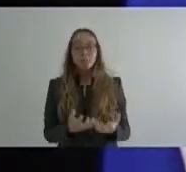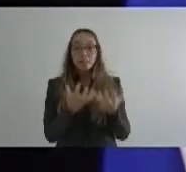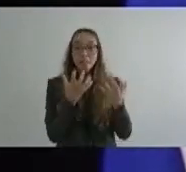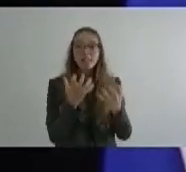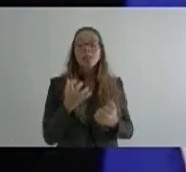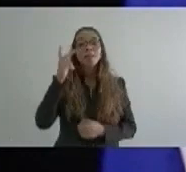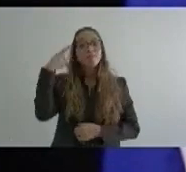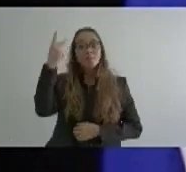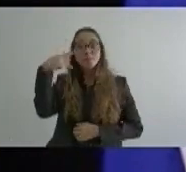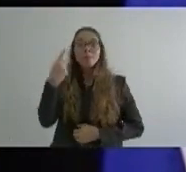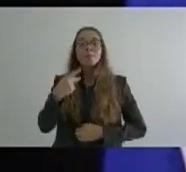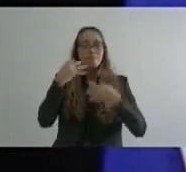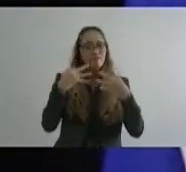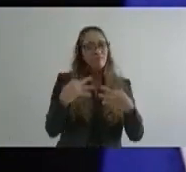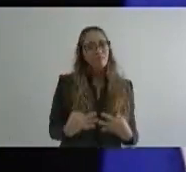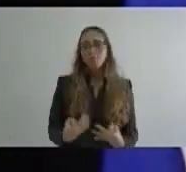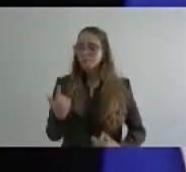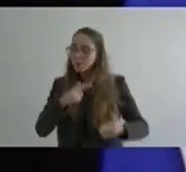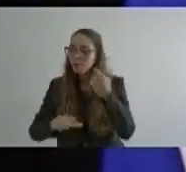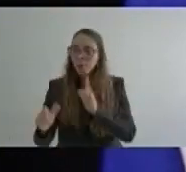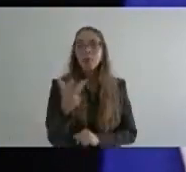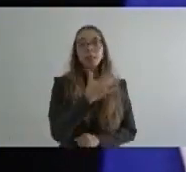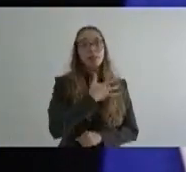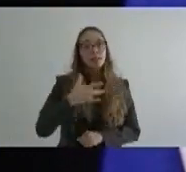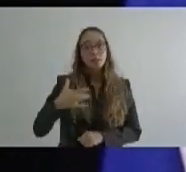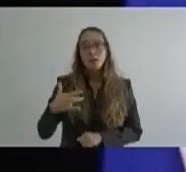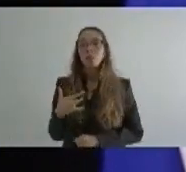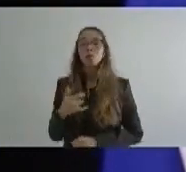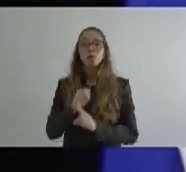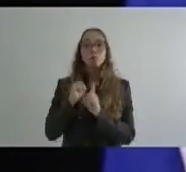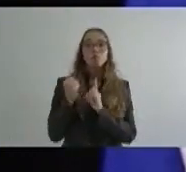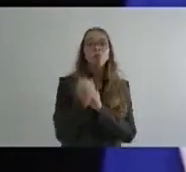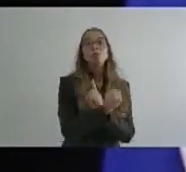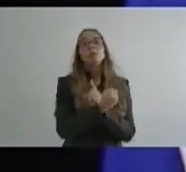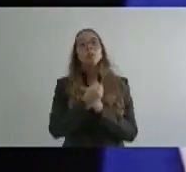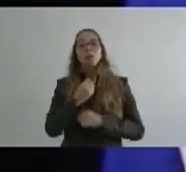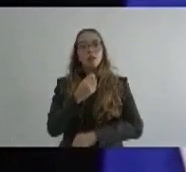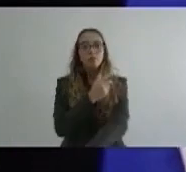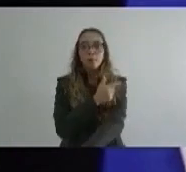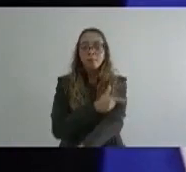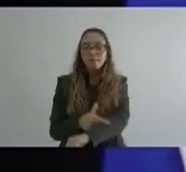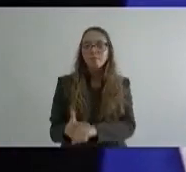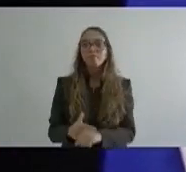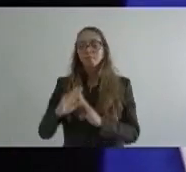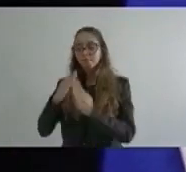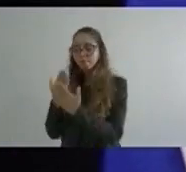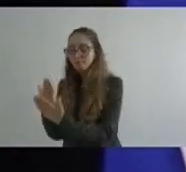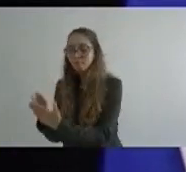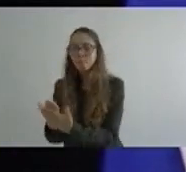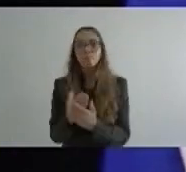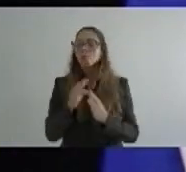quer políticas eficientes em saúde, meio ambiente, educação, enfim, em todos os